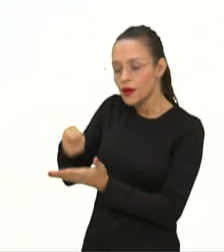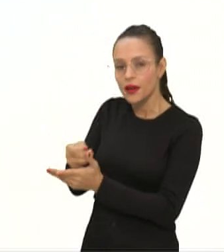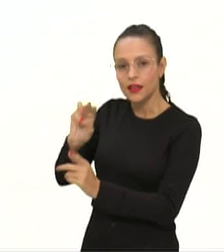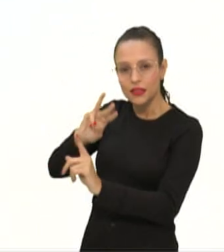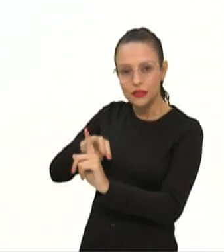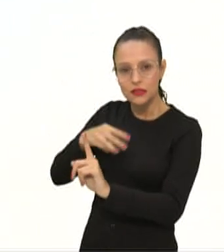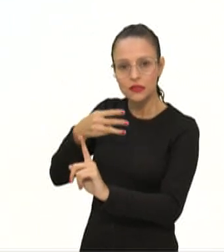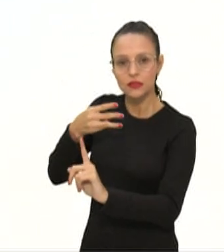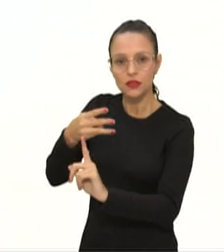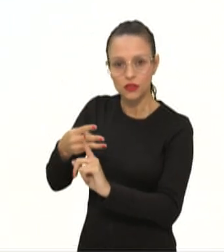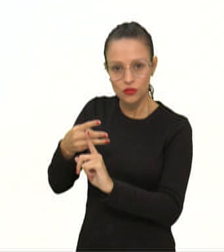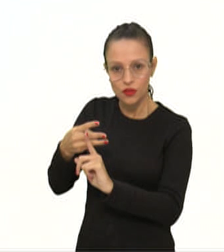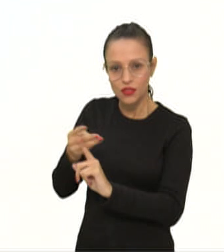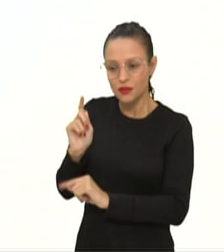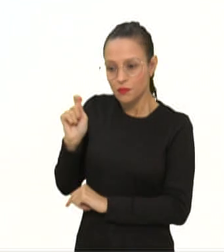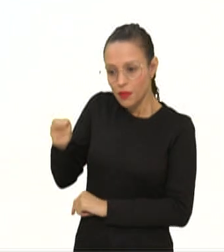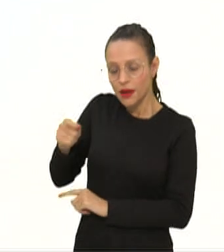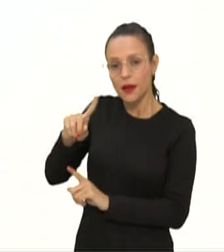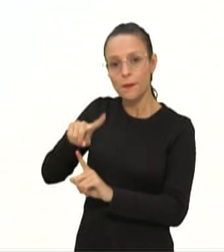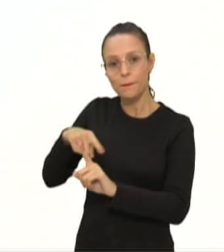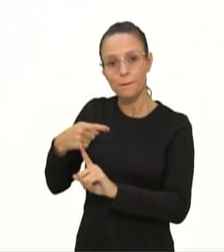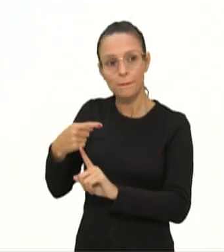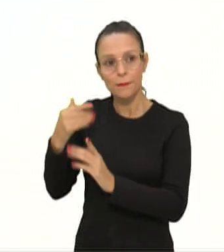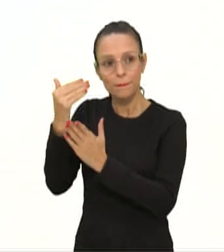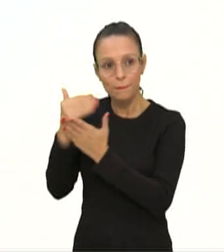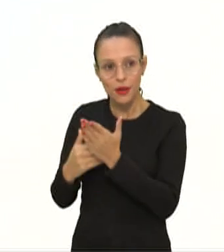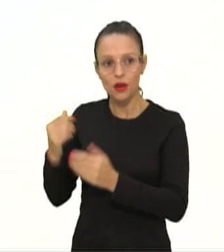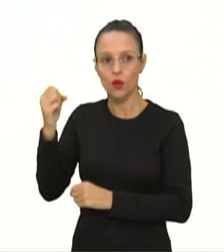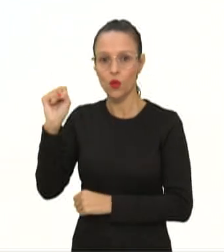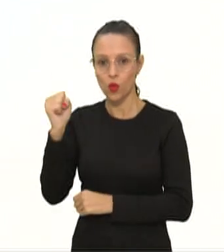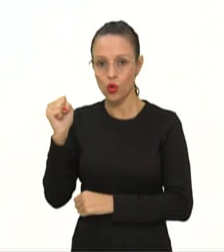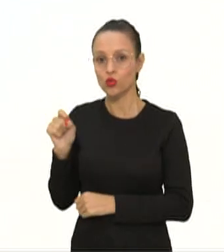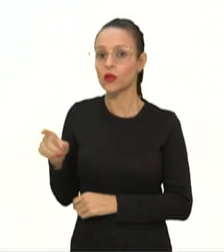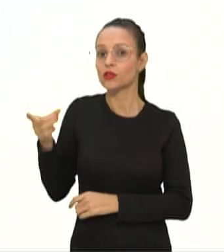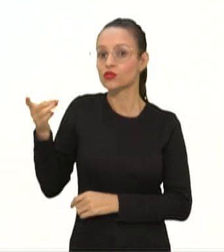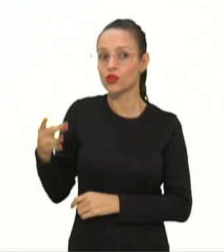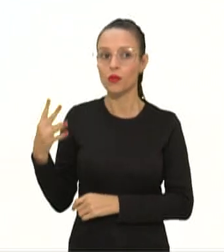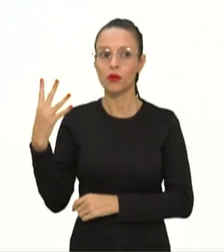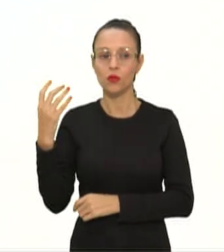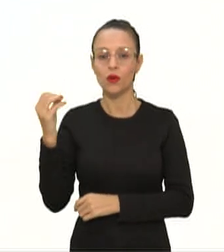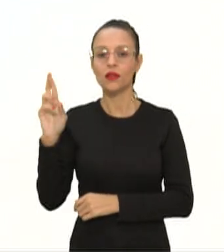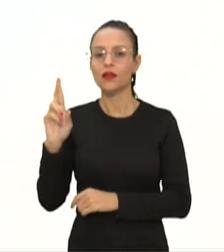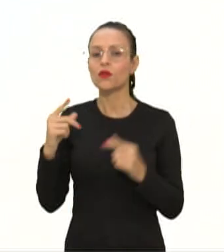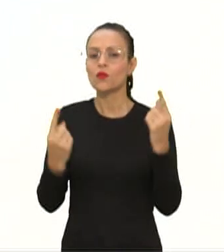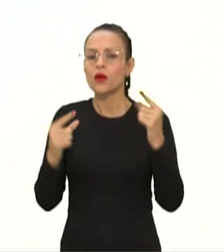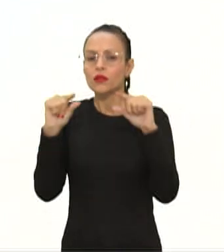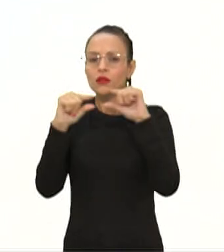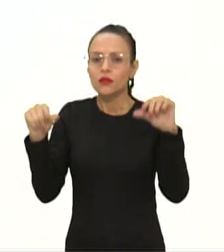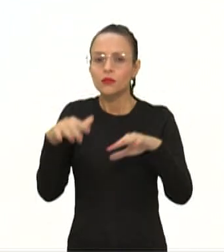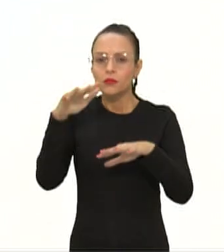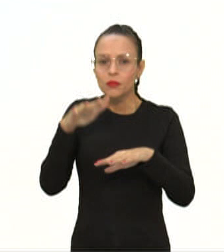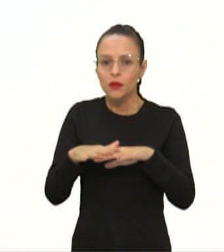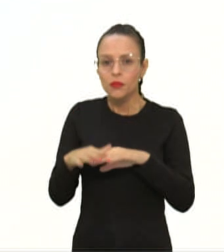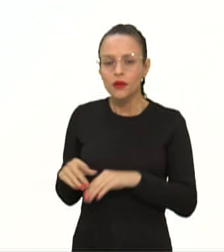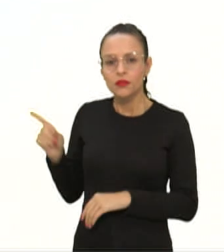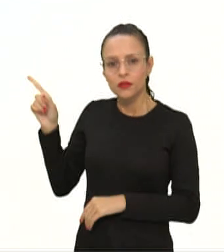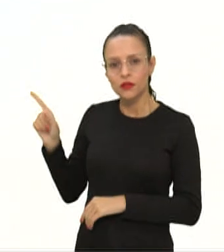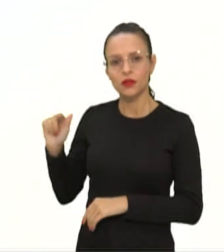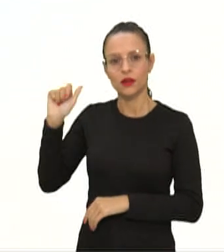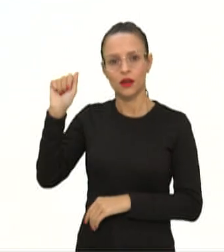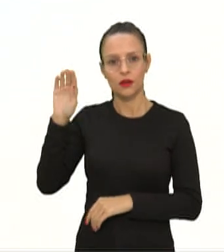e descontar R$ 8,00, ele ficará com R$ 40,00. Uma equação que expressa essa situação é A, B, C ou